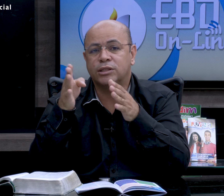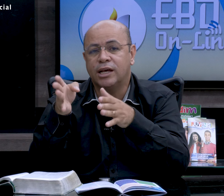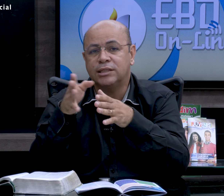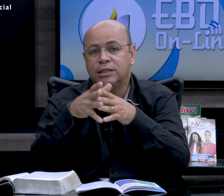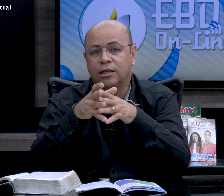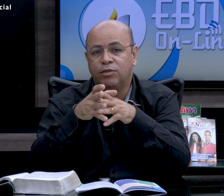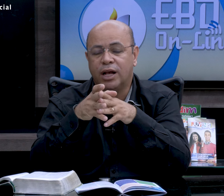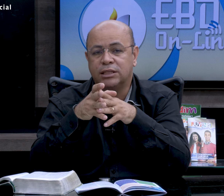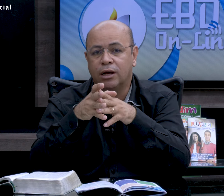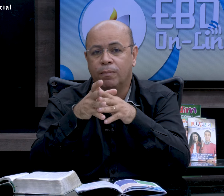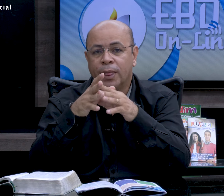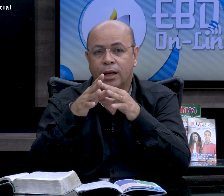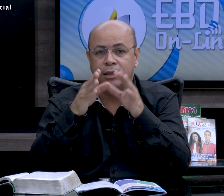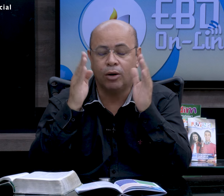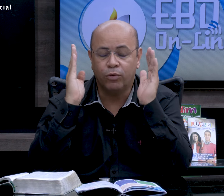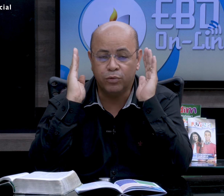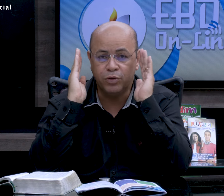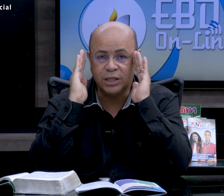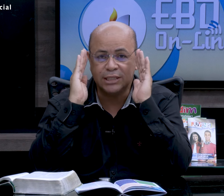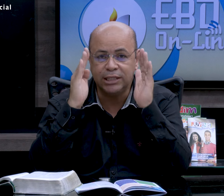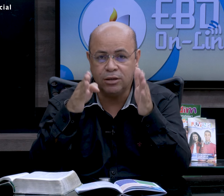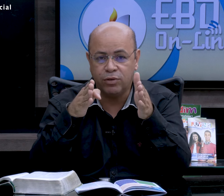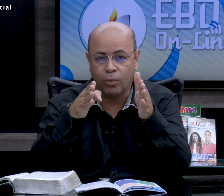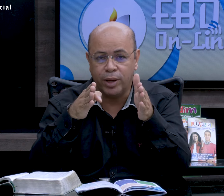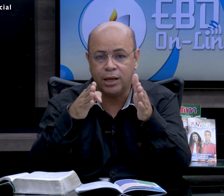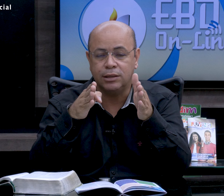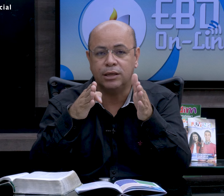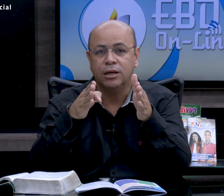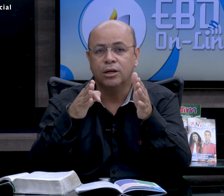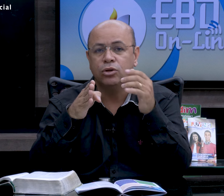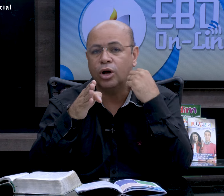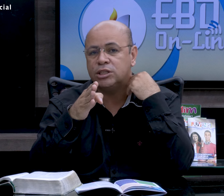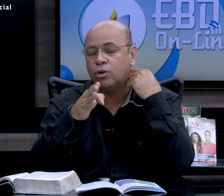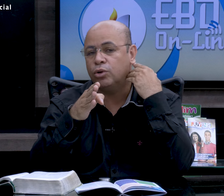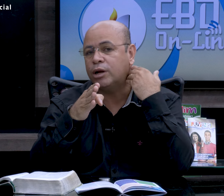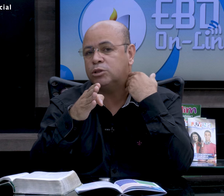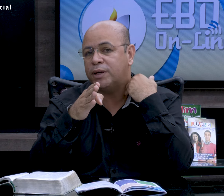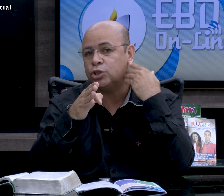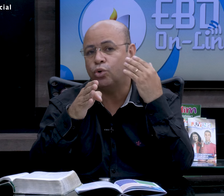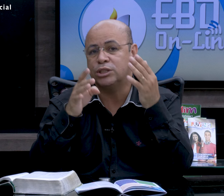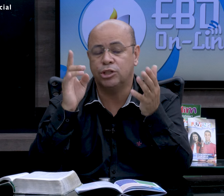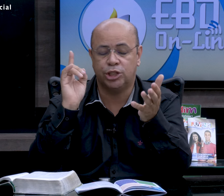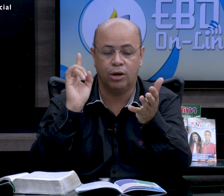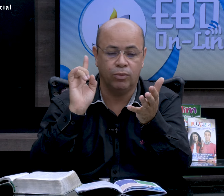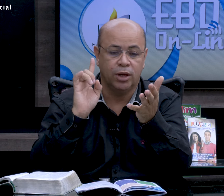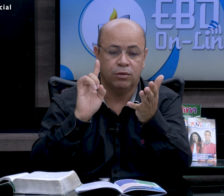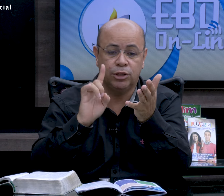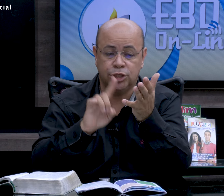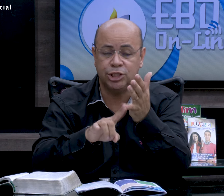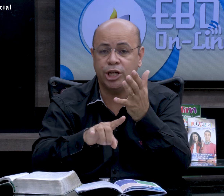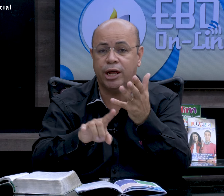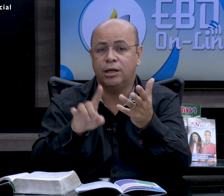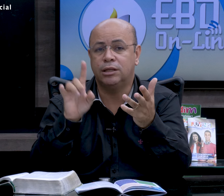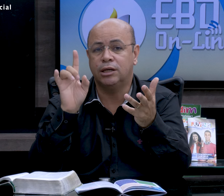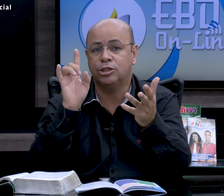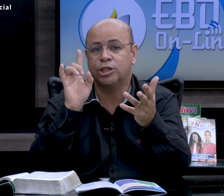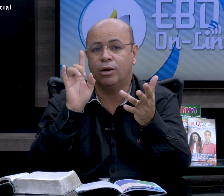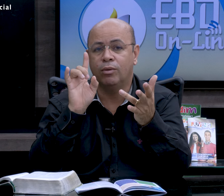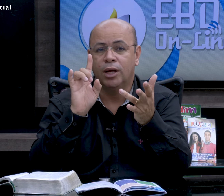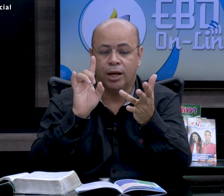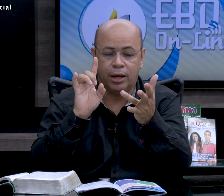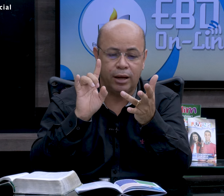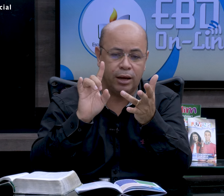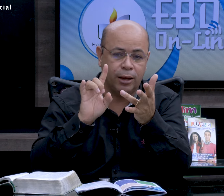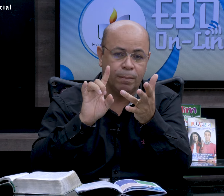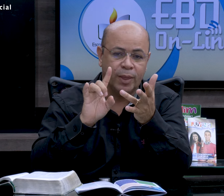no processo de santificação então visivelmente nós encontramos pessoas que estão vestidas de crente que estão